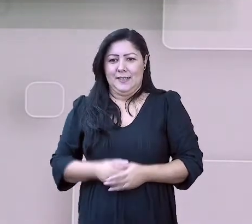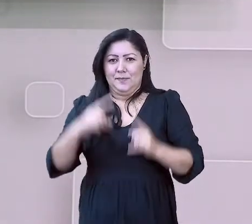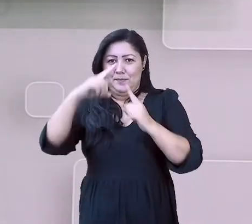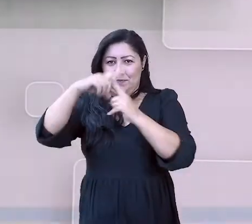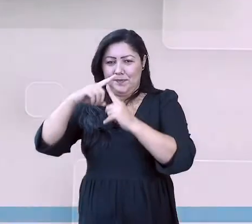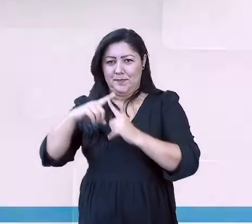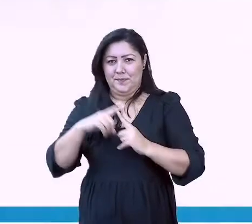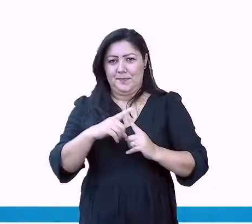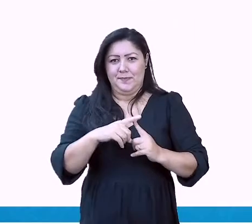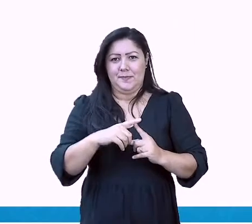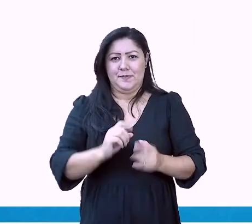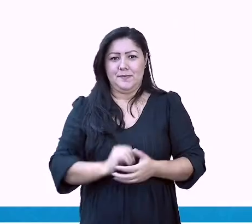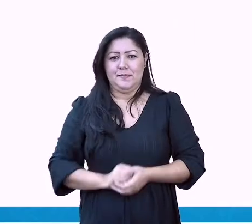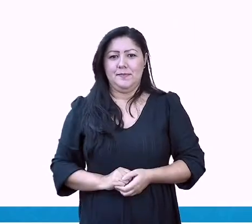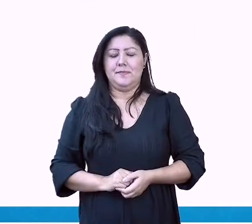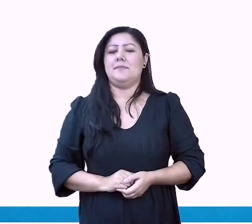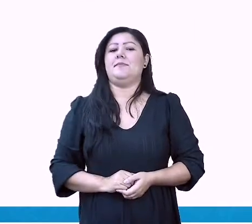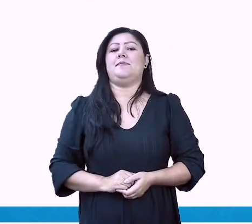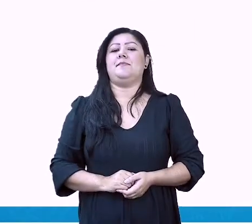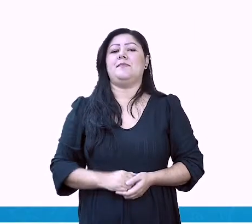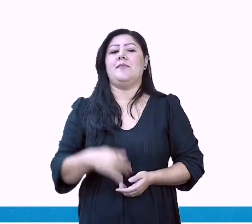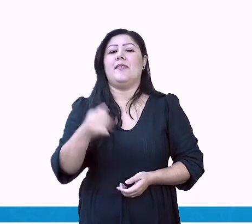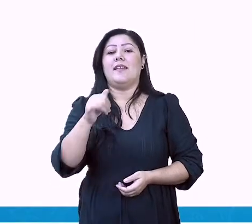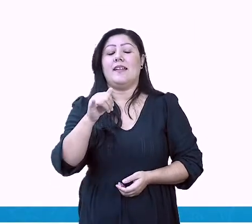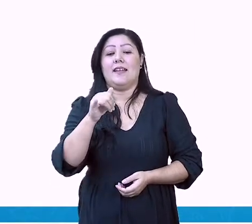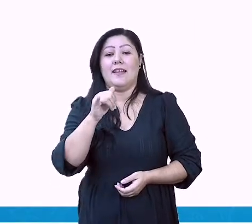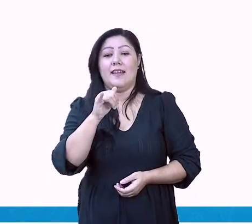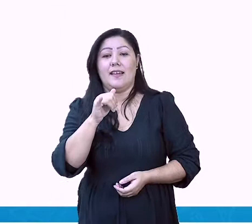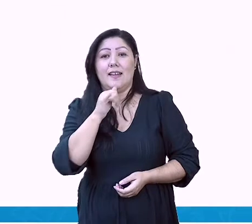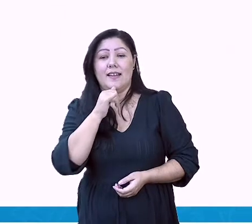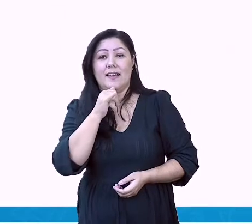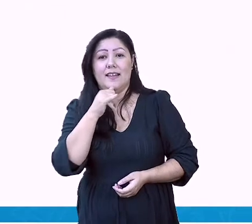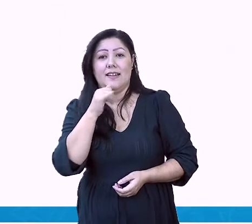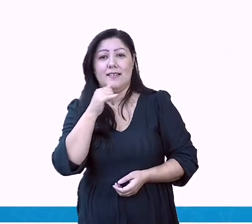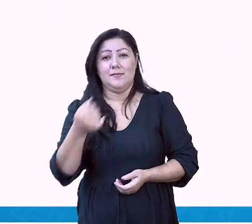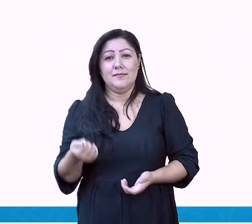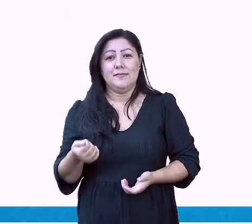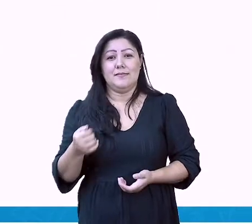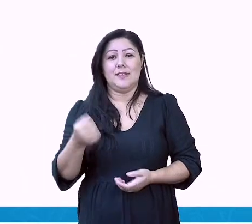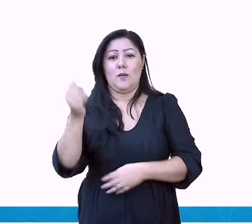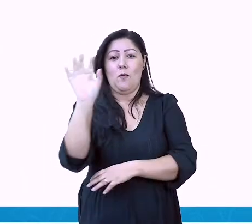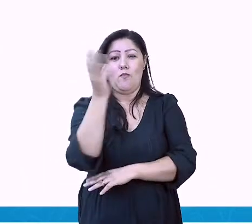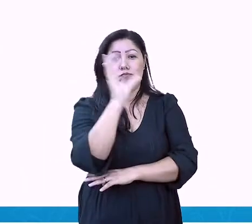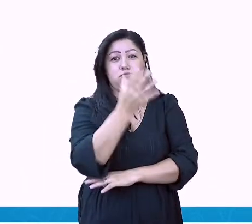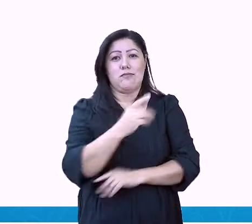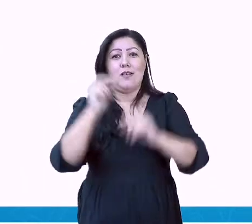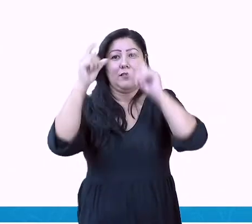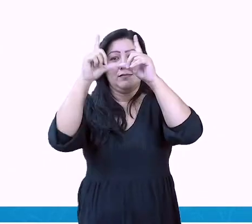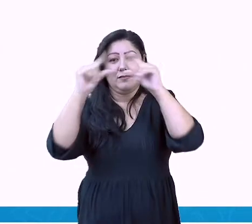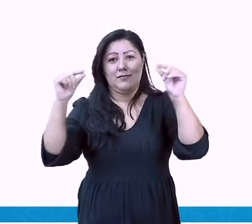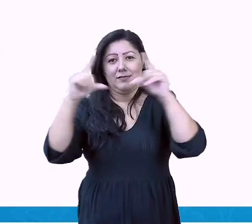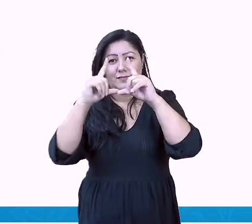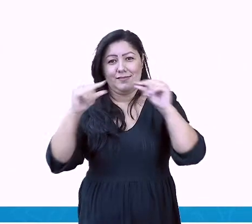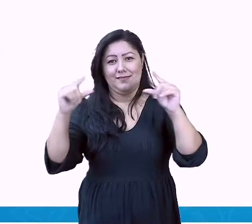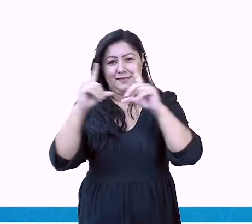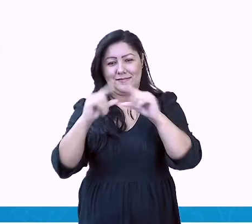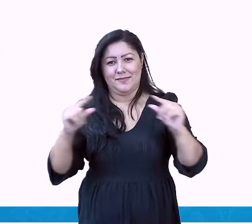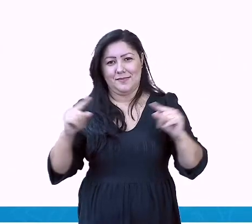de vegetação. A mata de pinhais ou floresta de araucária. Certo?